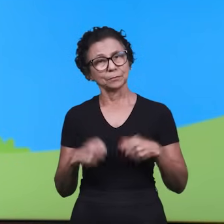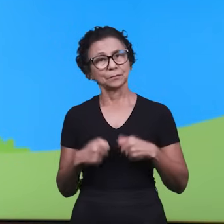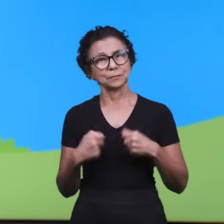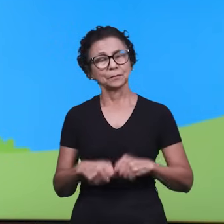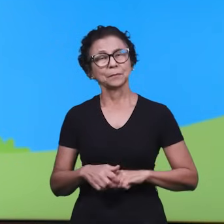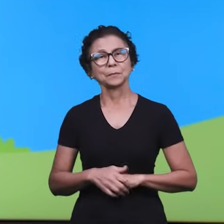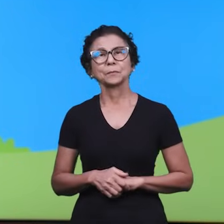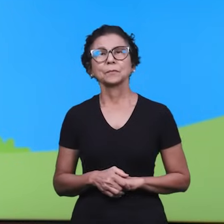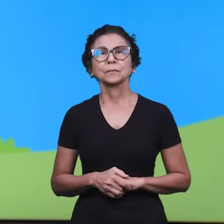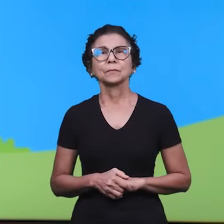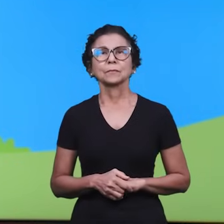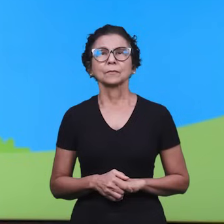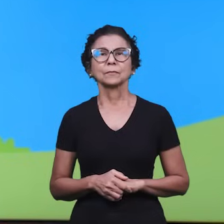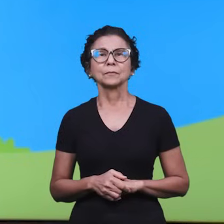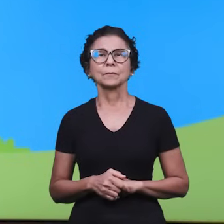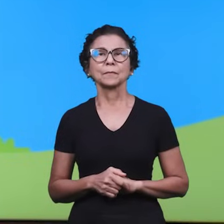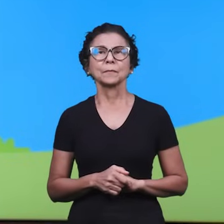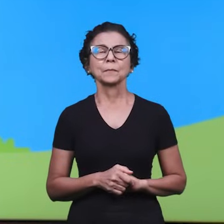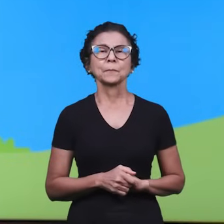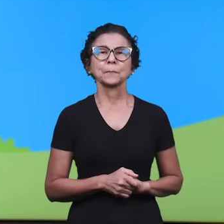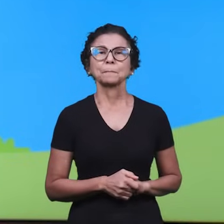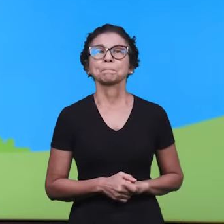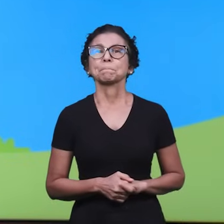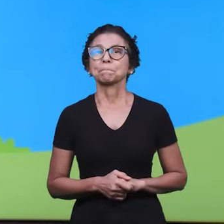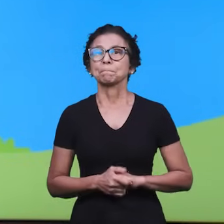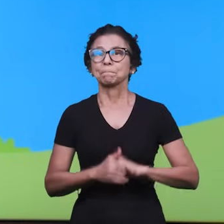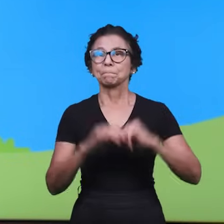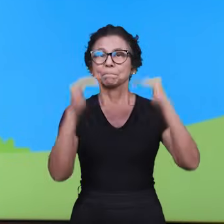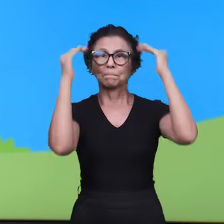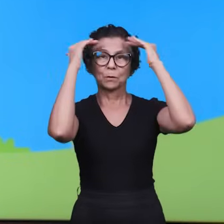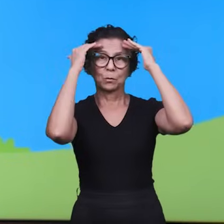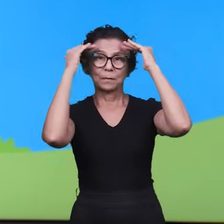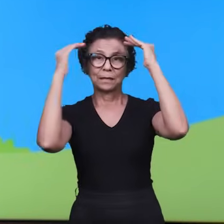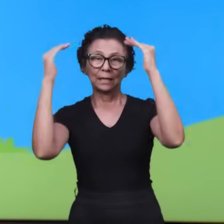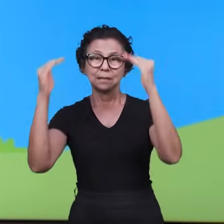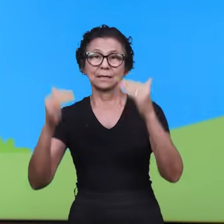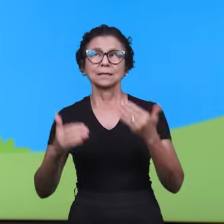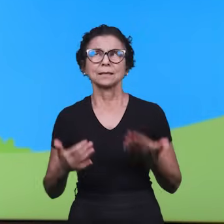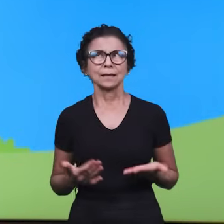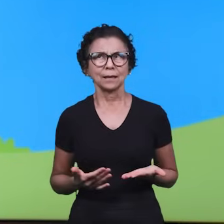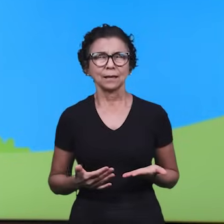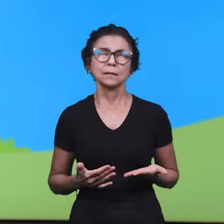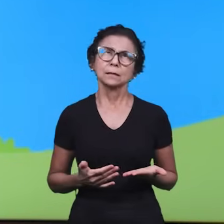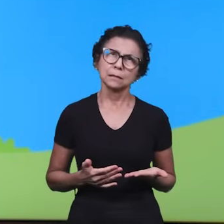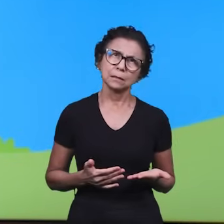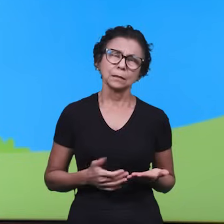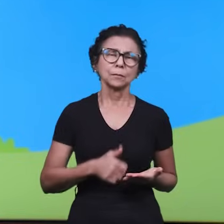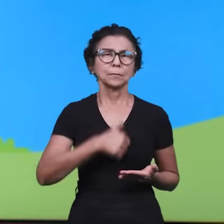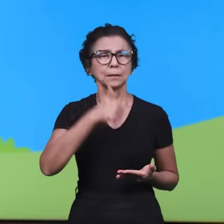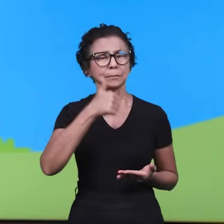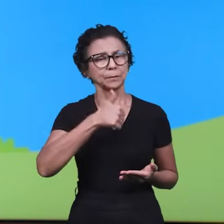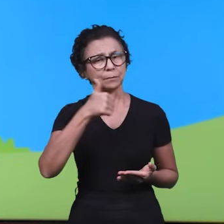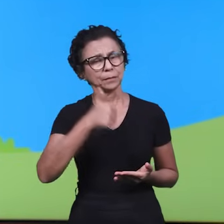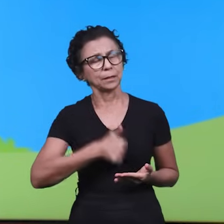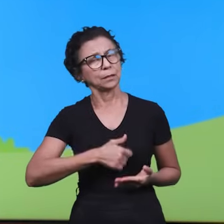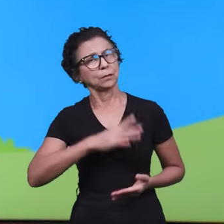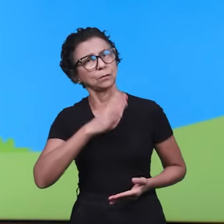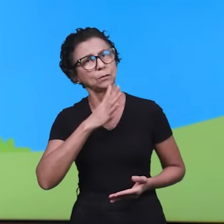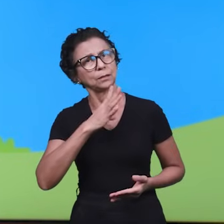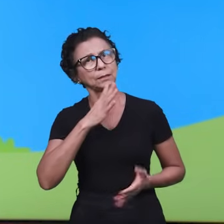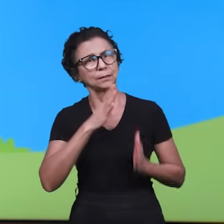quê? Para obedecer a palavra de Deus, é preciso conhecer. É imprescindível, é